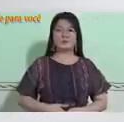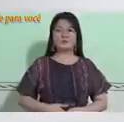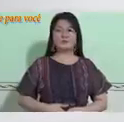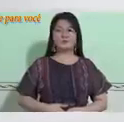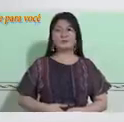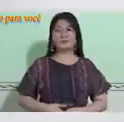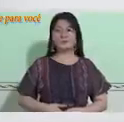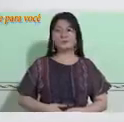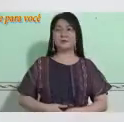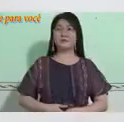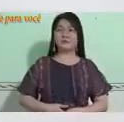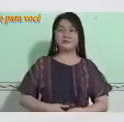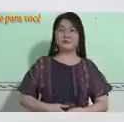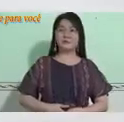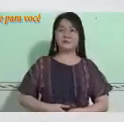Além disso,